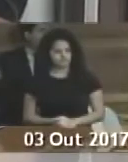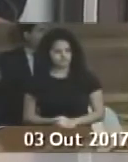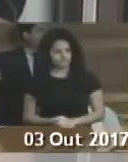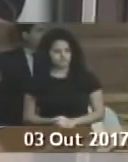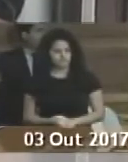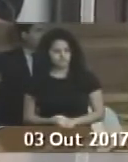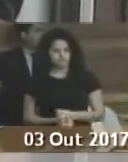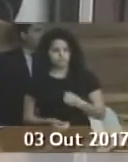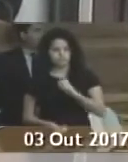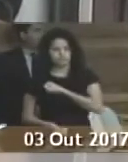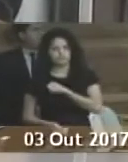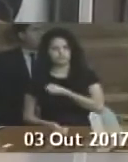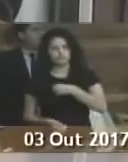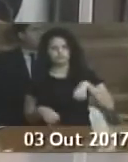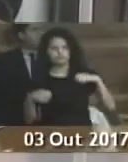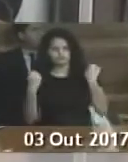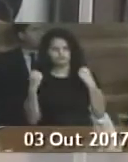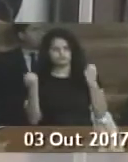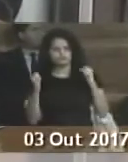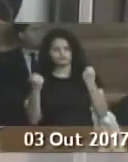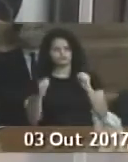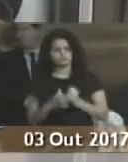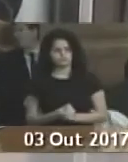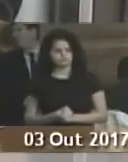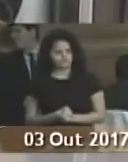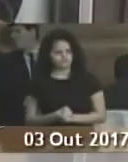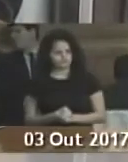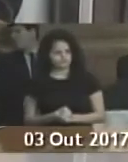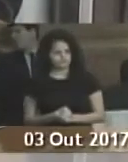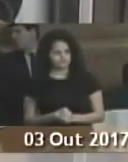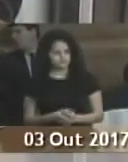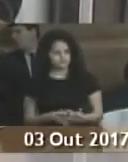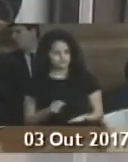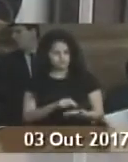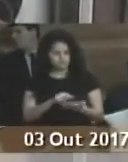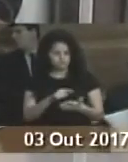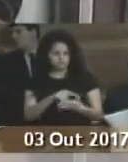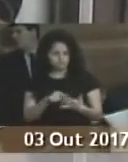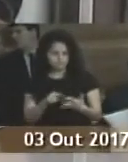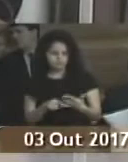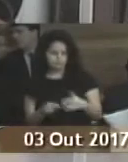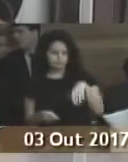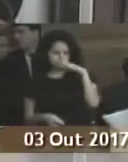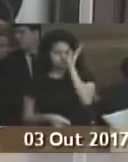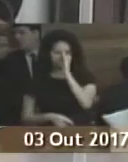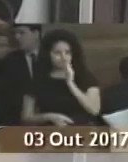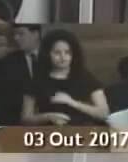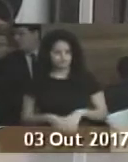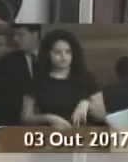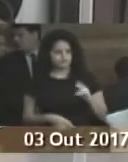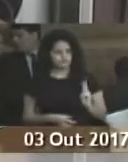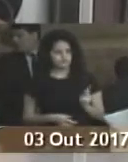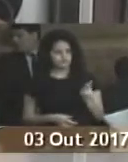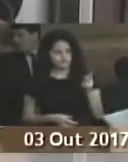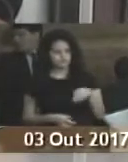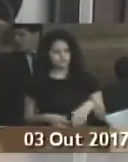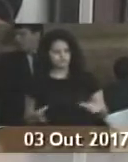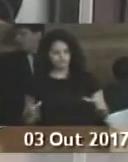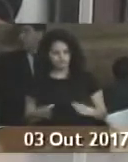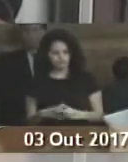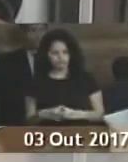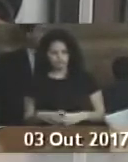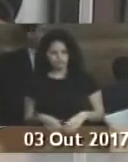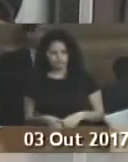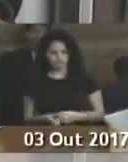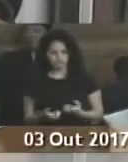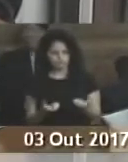de atletas revelados, né, para a seleção brasileira. A gente sempre mantém uma equipe competitiva que